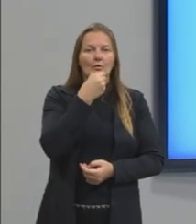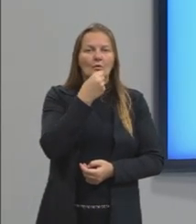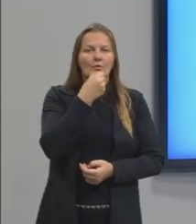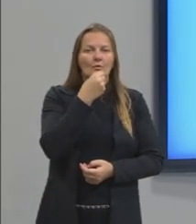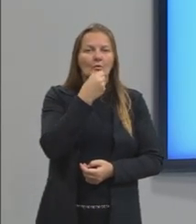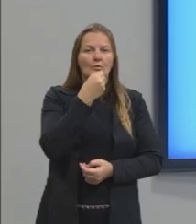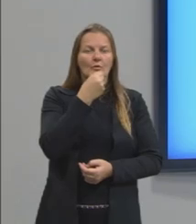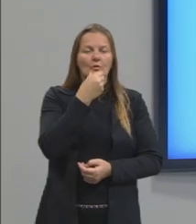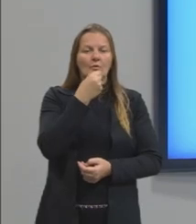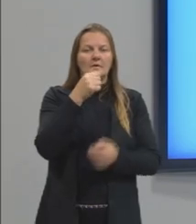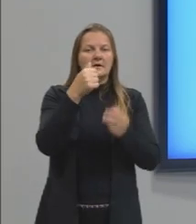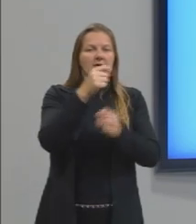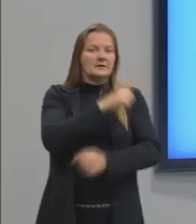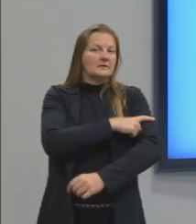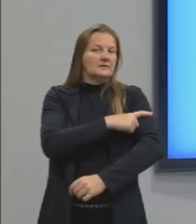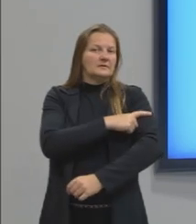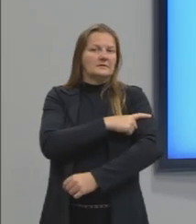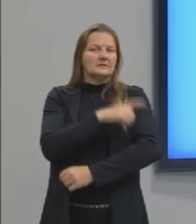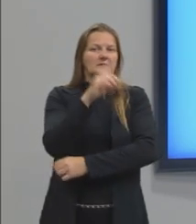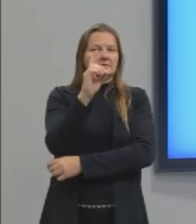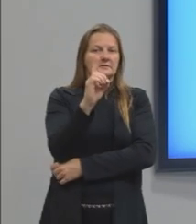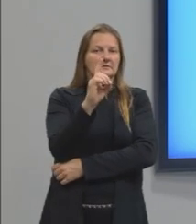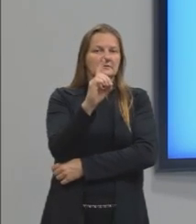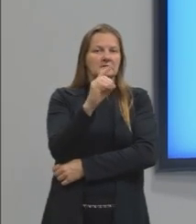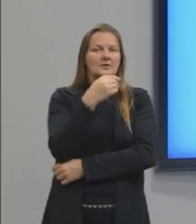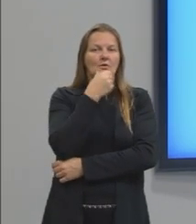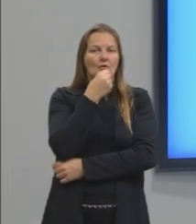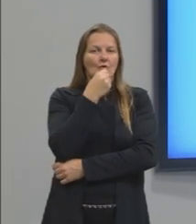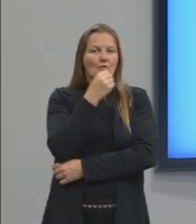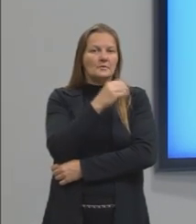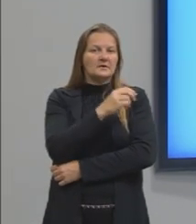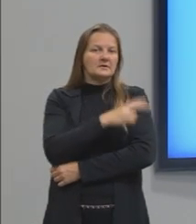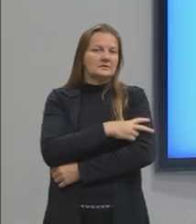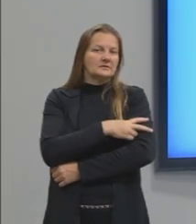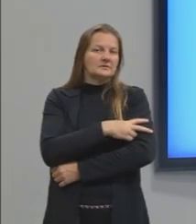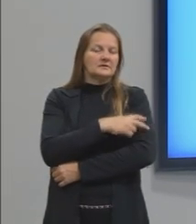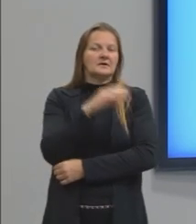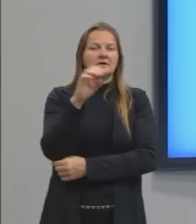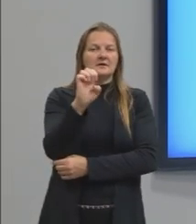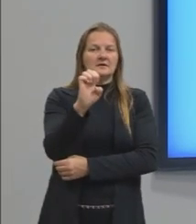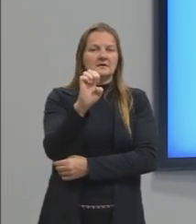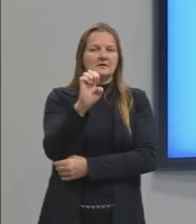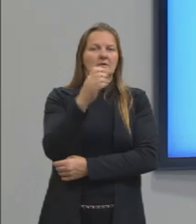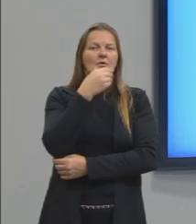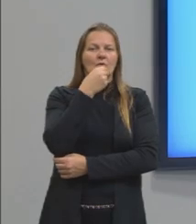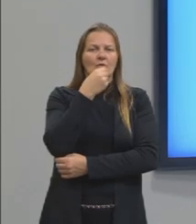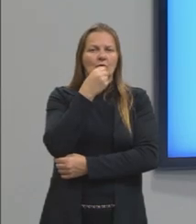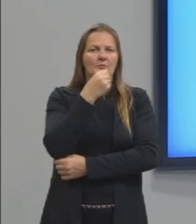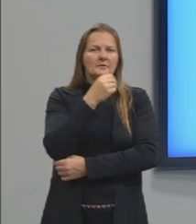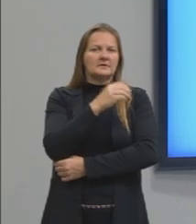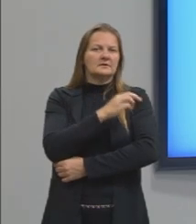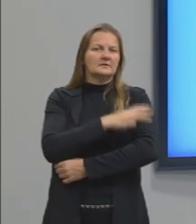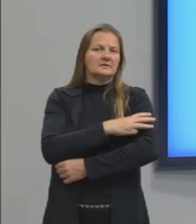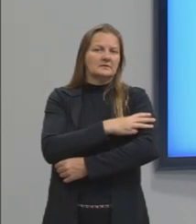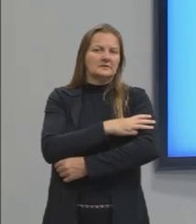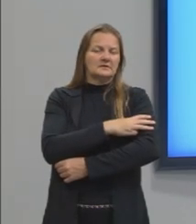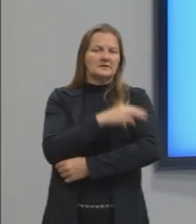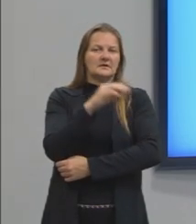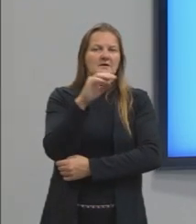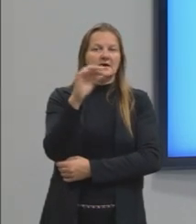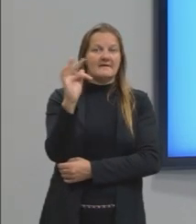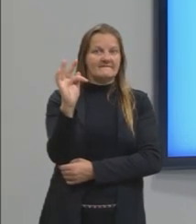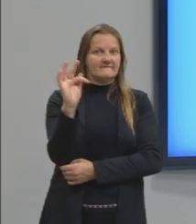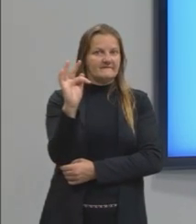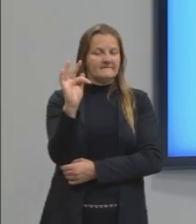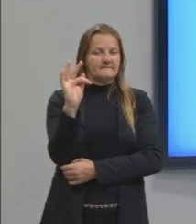na homem da primeira série é de homem da segunda série é é o homem da 3ª série